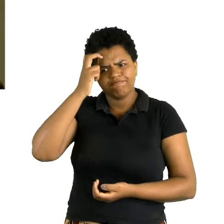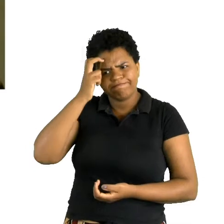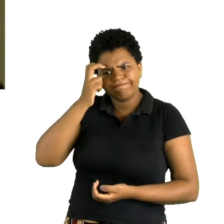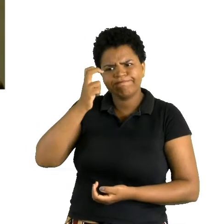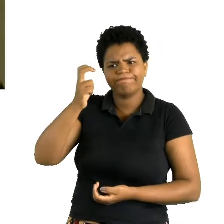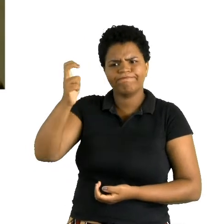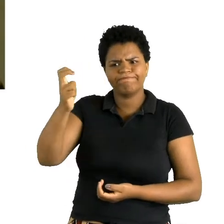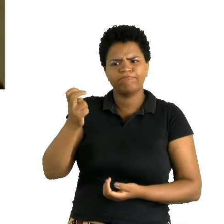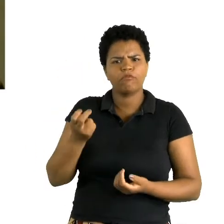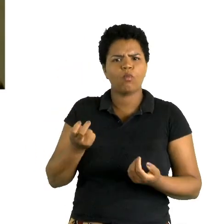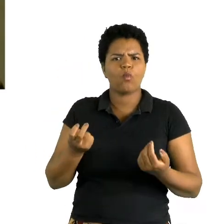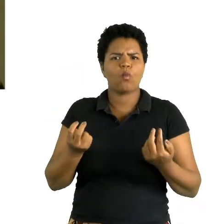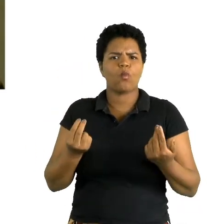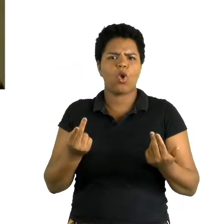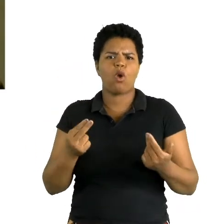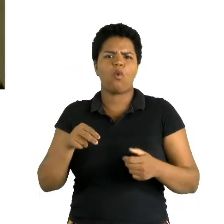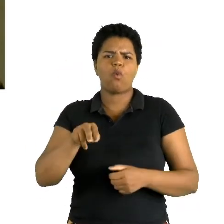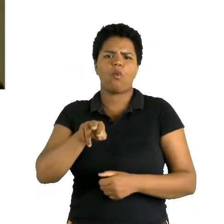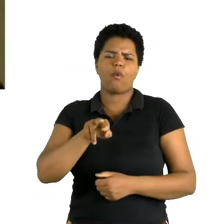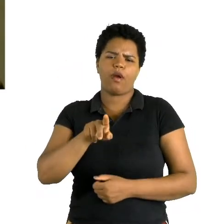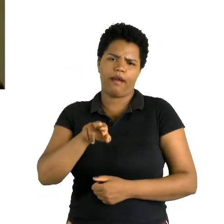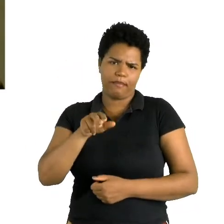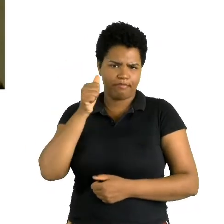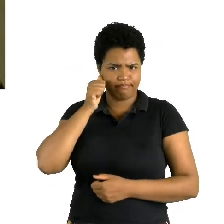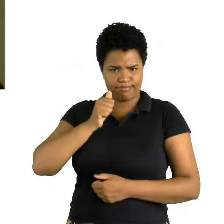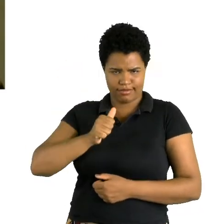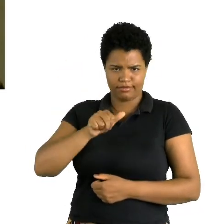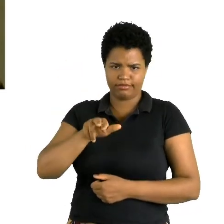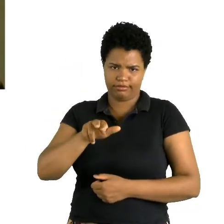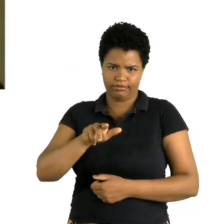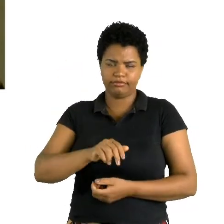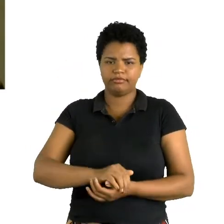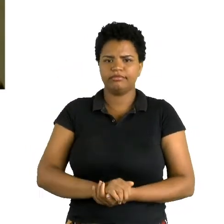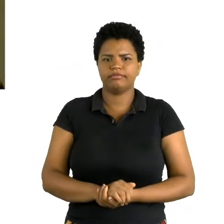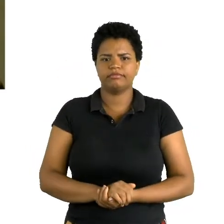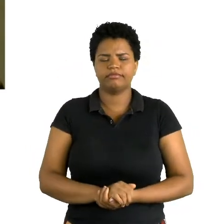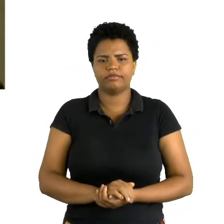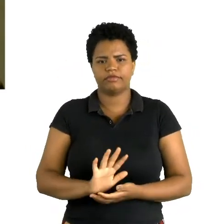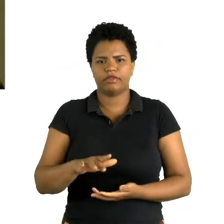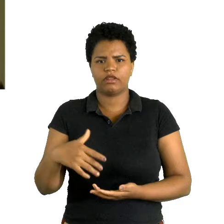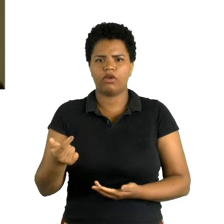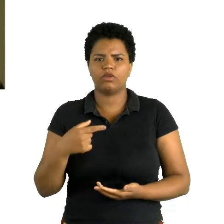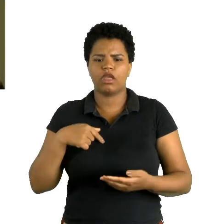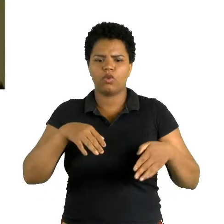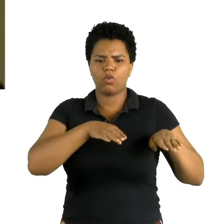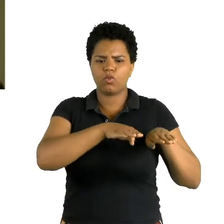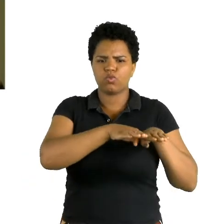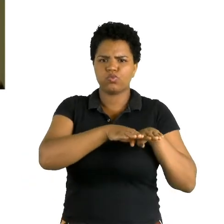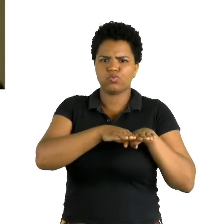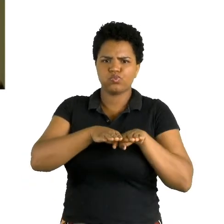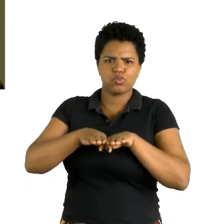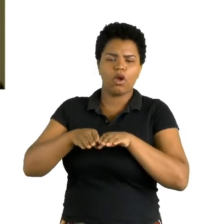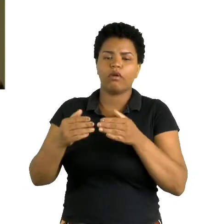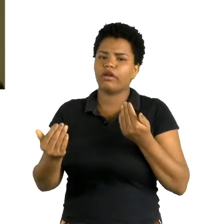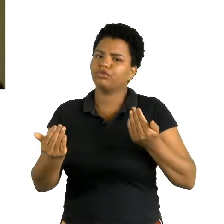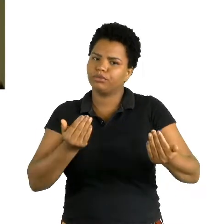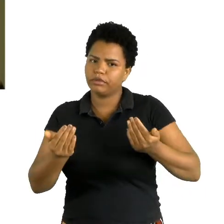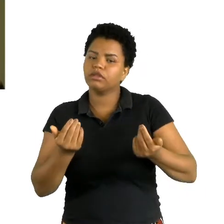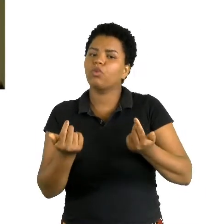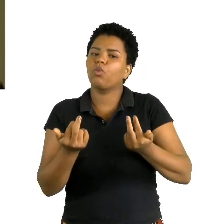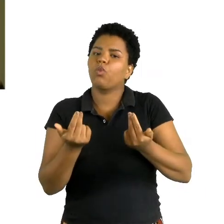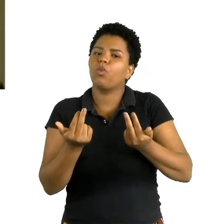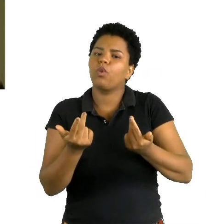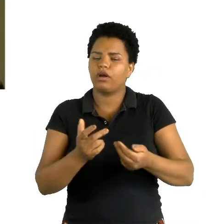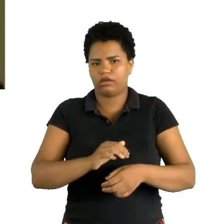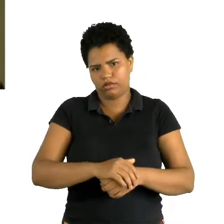inteligente quanto a sua irmã, ok? Então nós temos aí um nível, tá? Então um grau comparativo de igualdade.